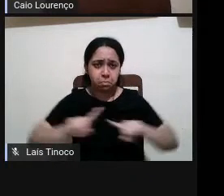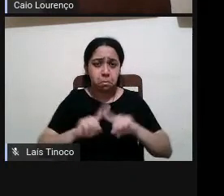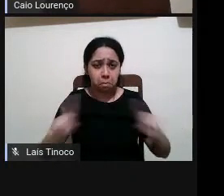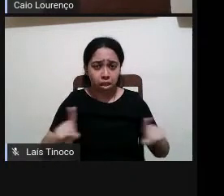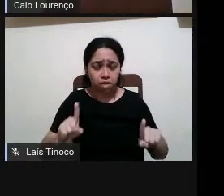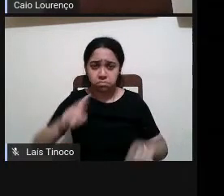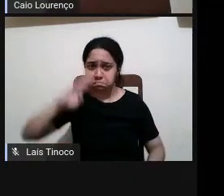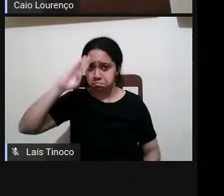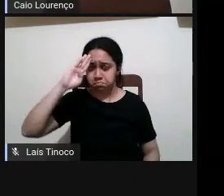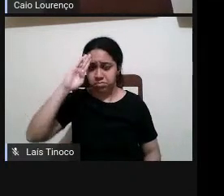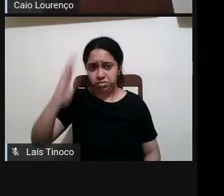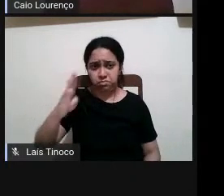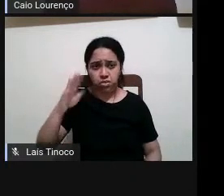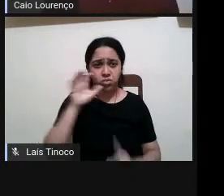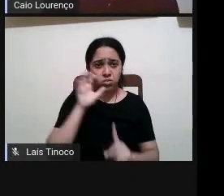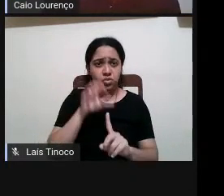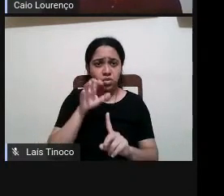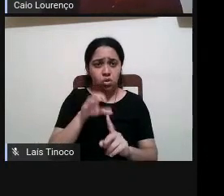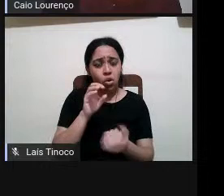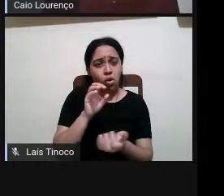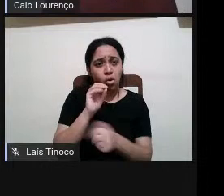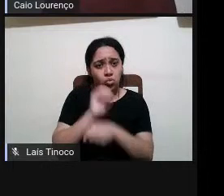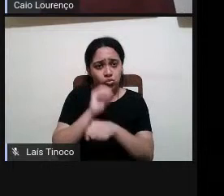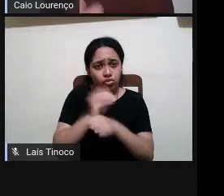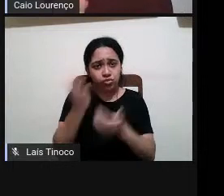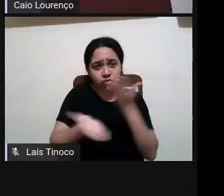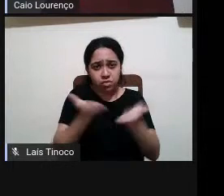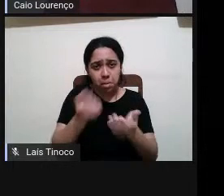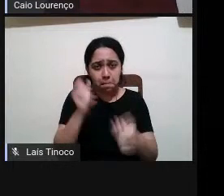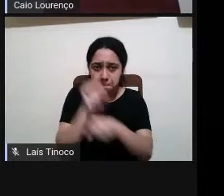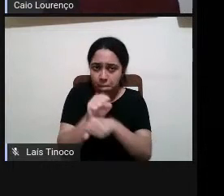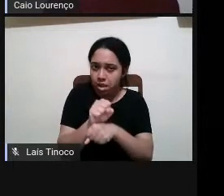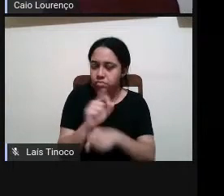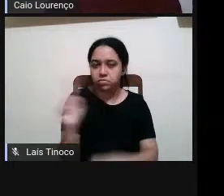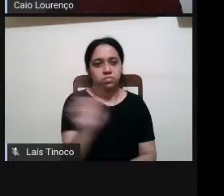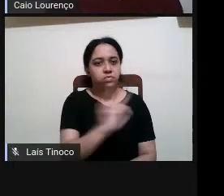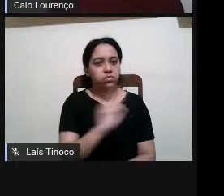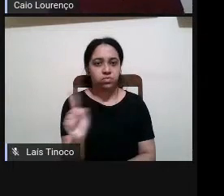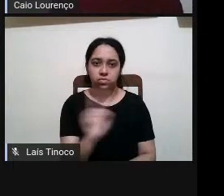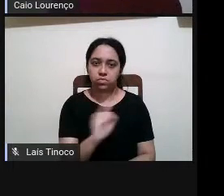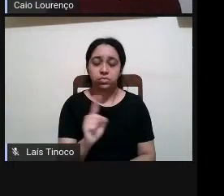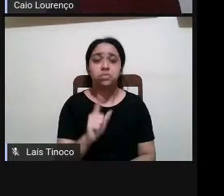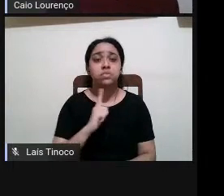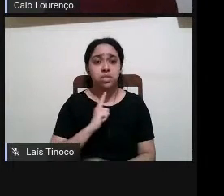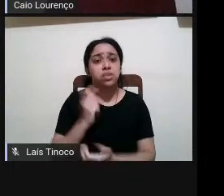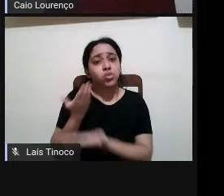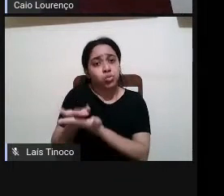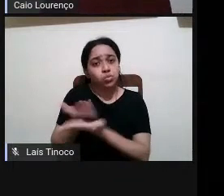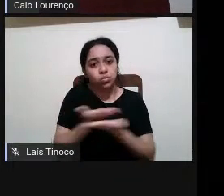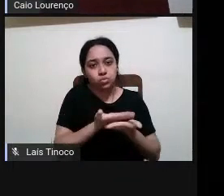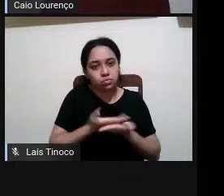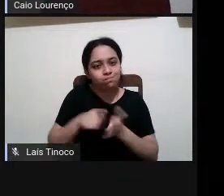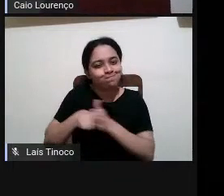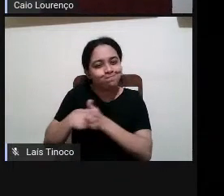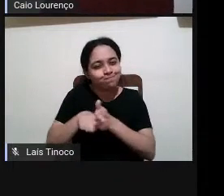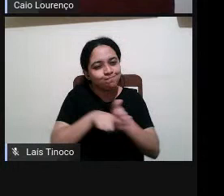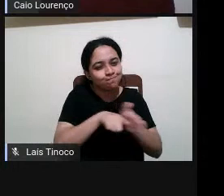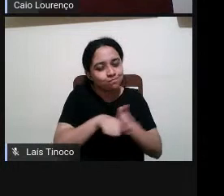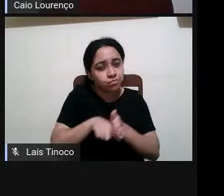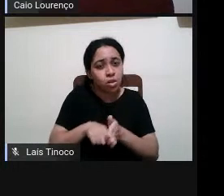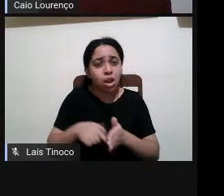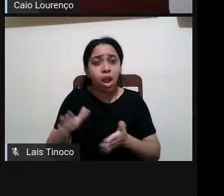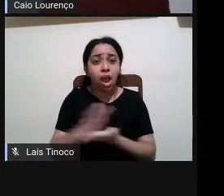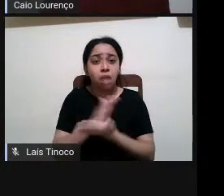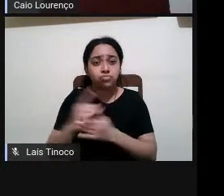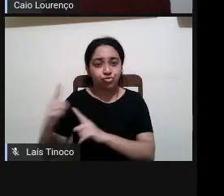para que a ostreicultura não seja realizada, né? Existem também estudos que já vêm sendo realizados mostrando que em algumas espécies